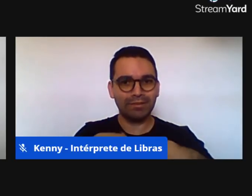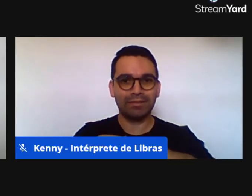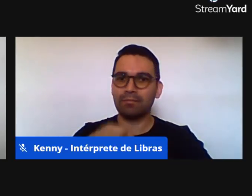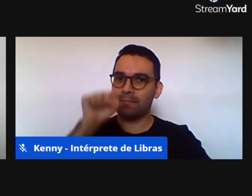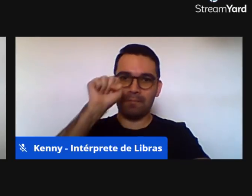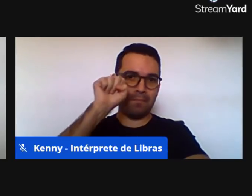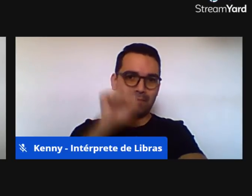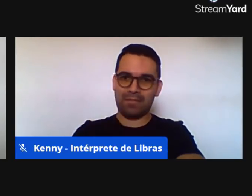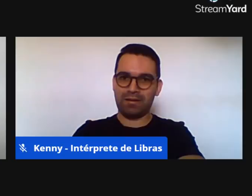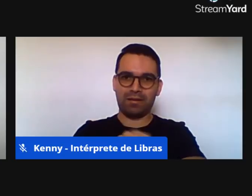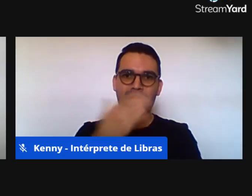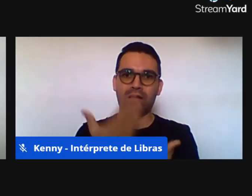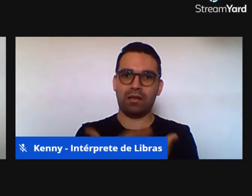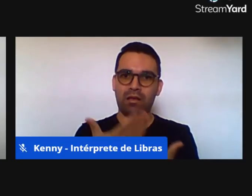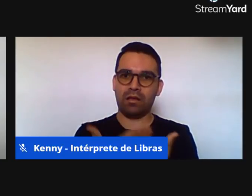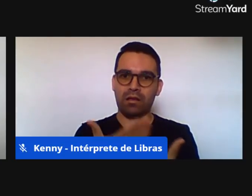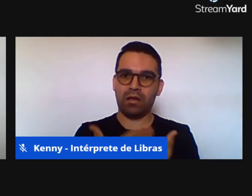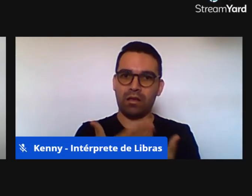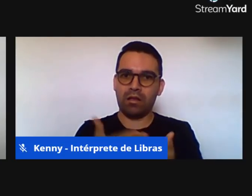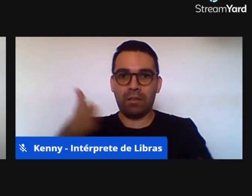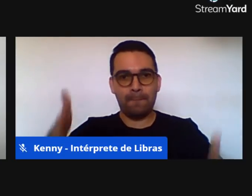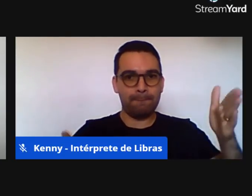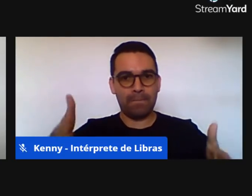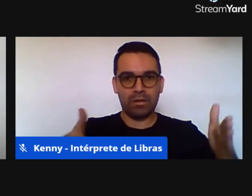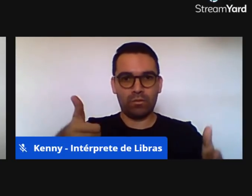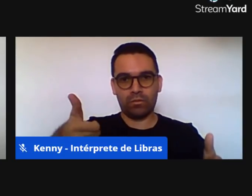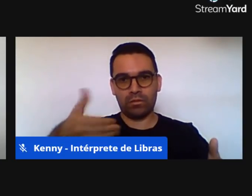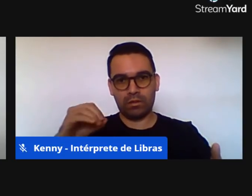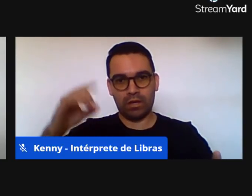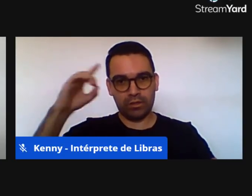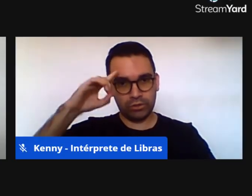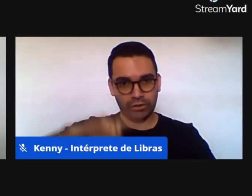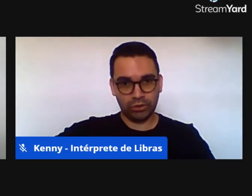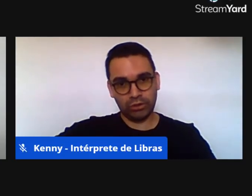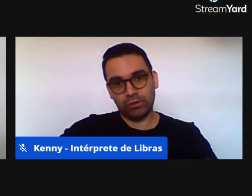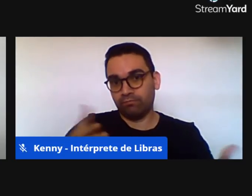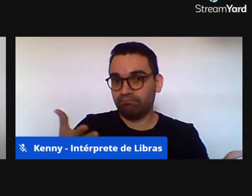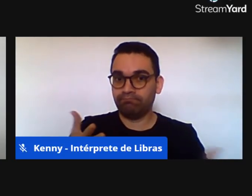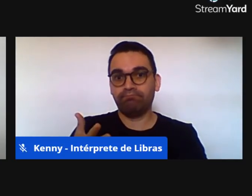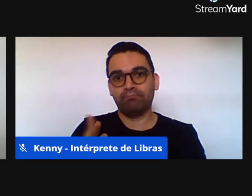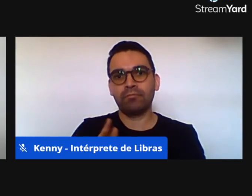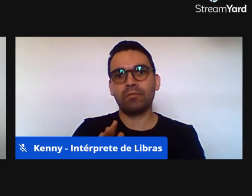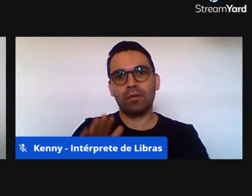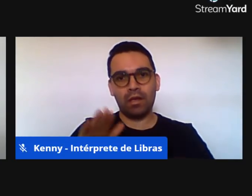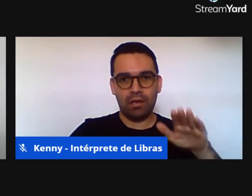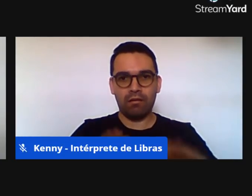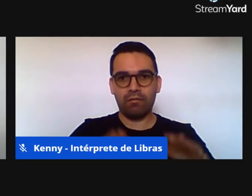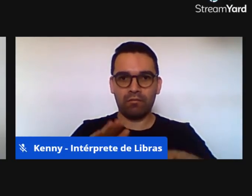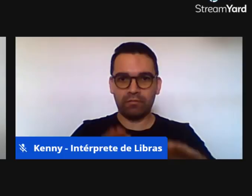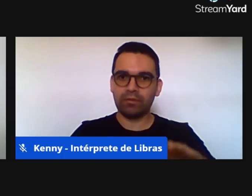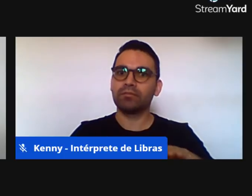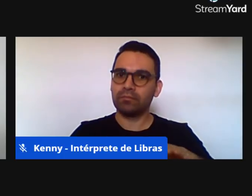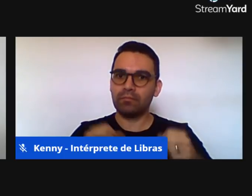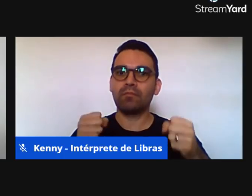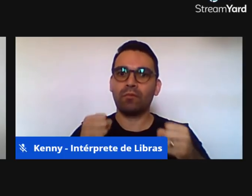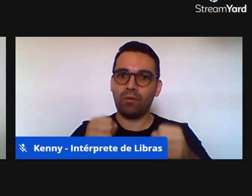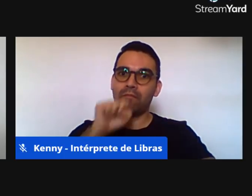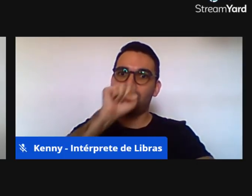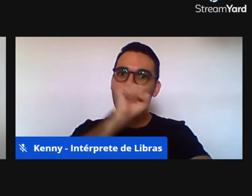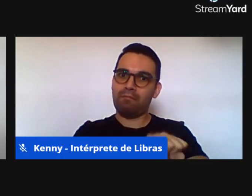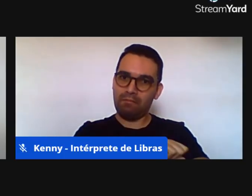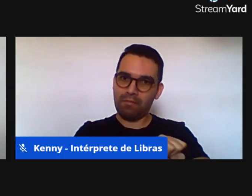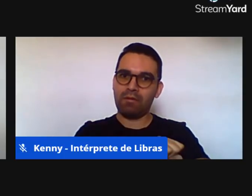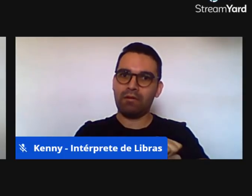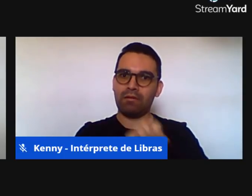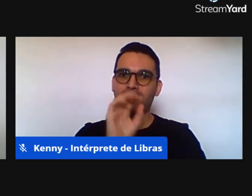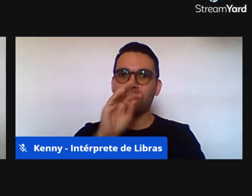escola durante o período de 10 dias ou 7 dias, dependendo da situação. Mas aí é caso a caso. O normal é se suspender as atividades daquela sala